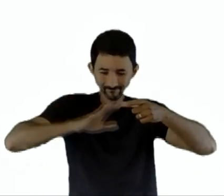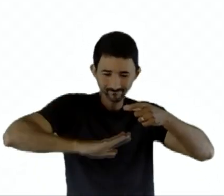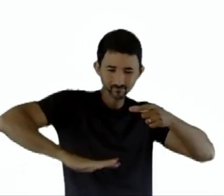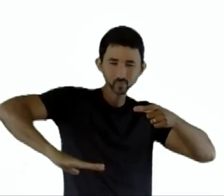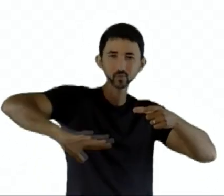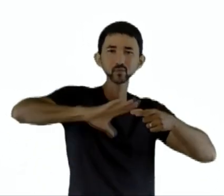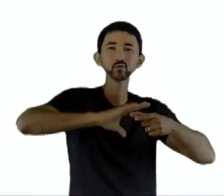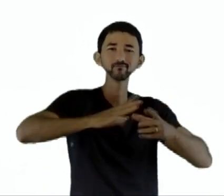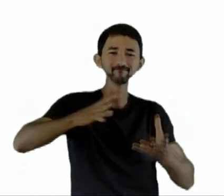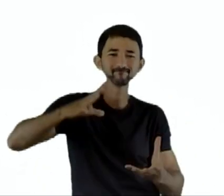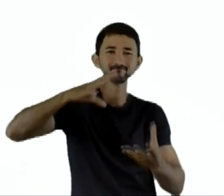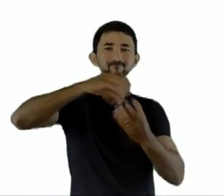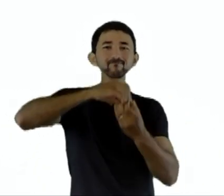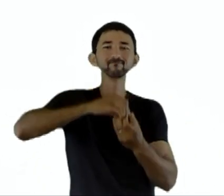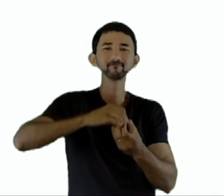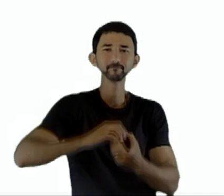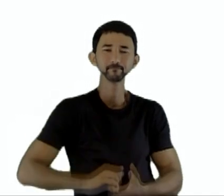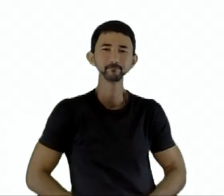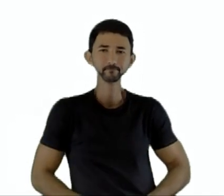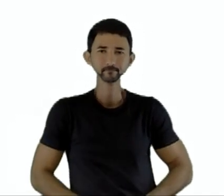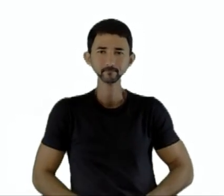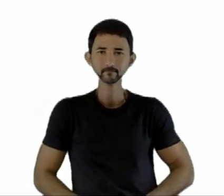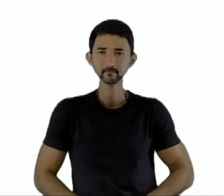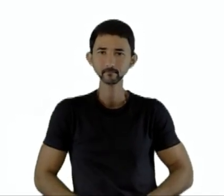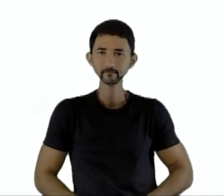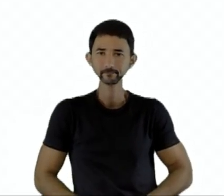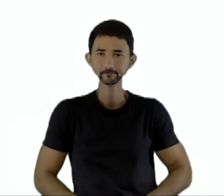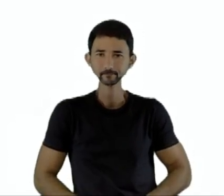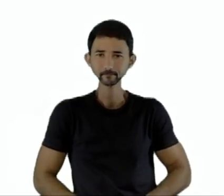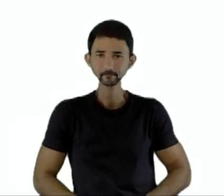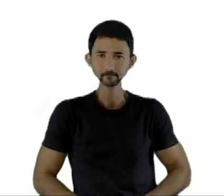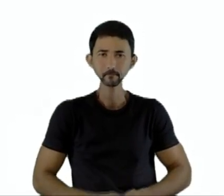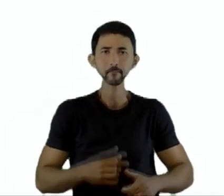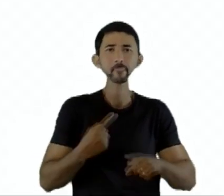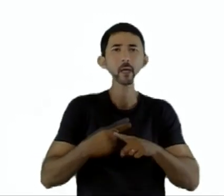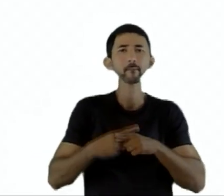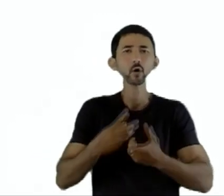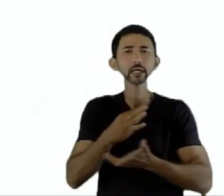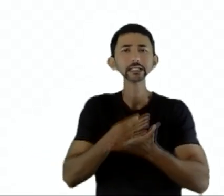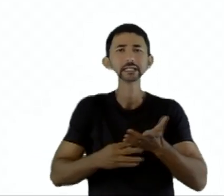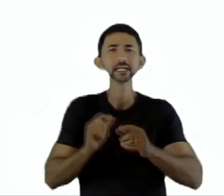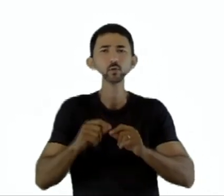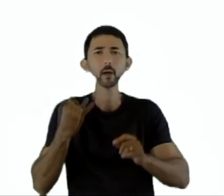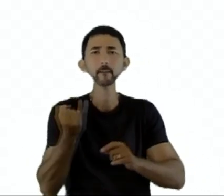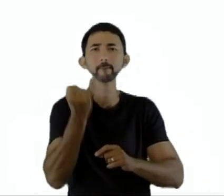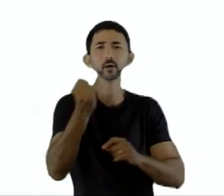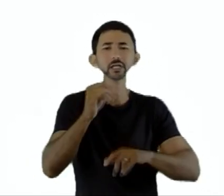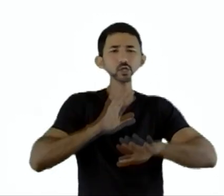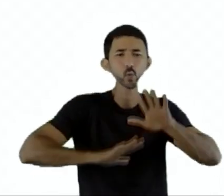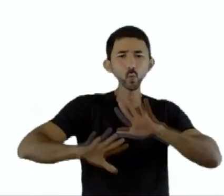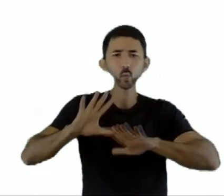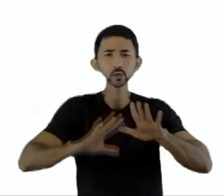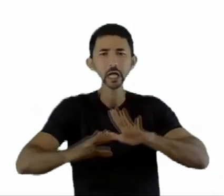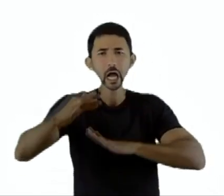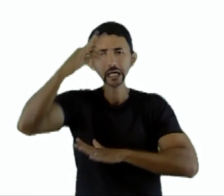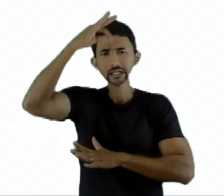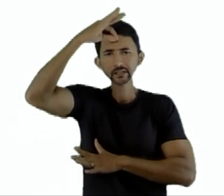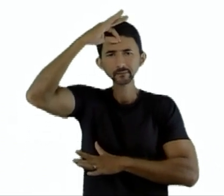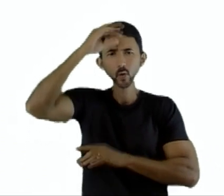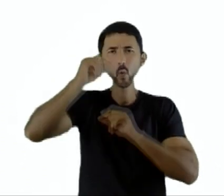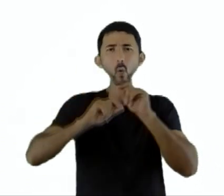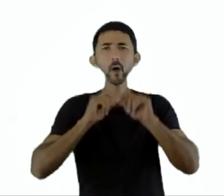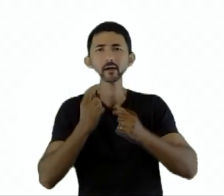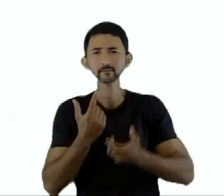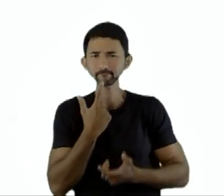o tema, digamos assim. Porque, segundo o texto, é importante cuidar da